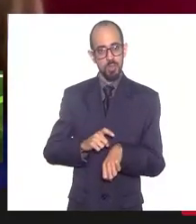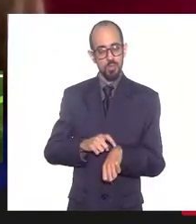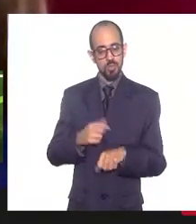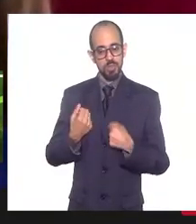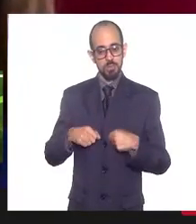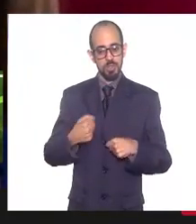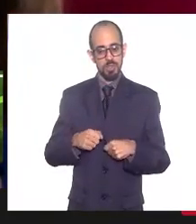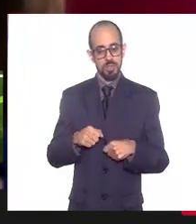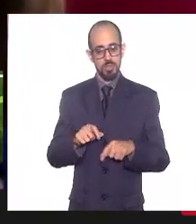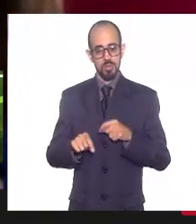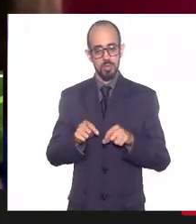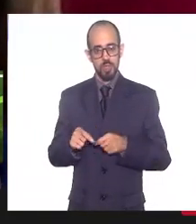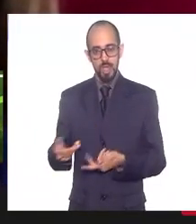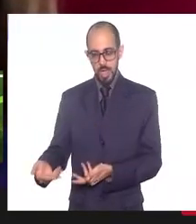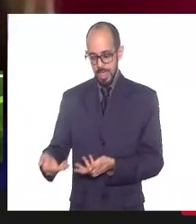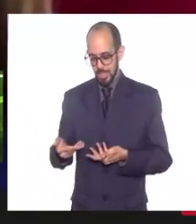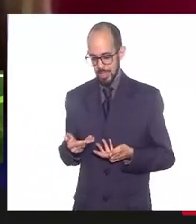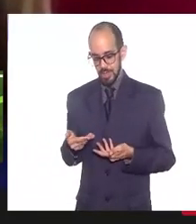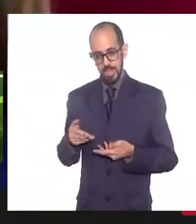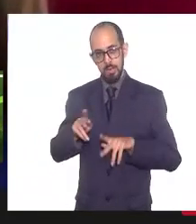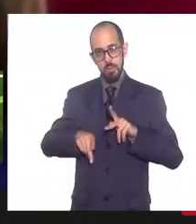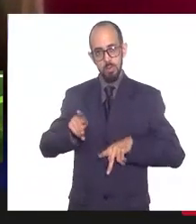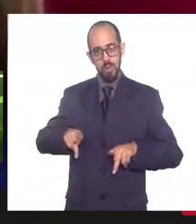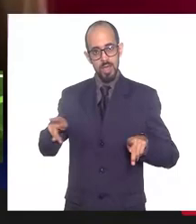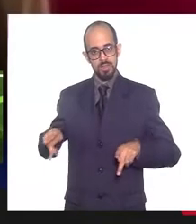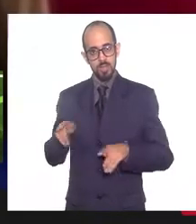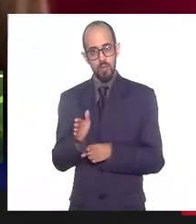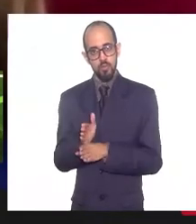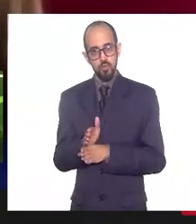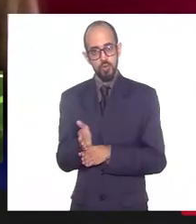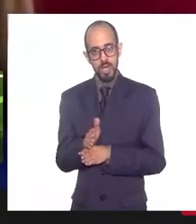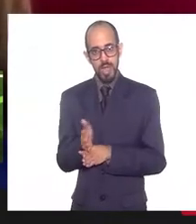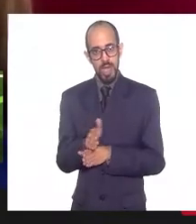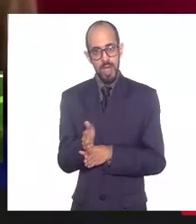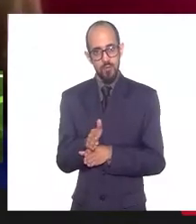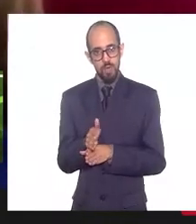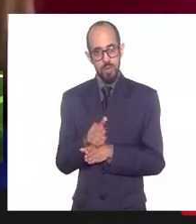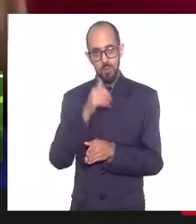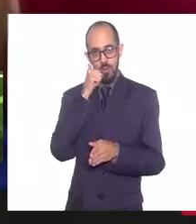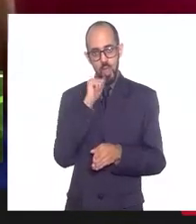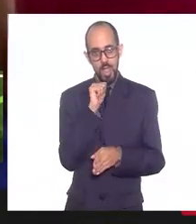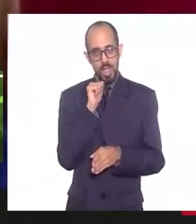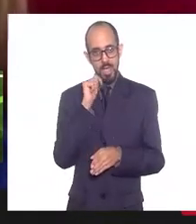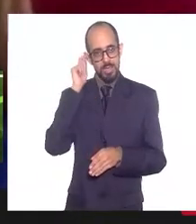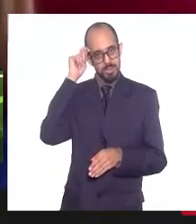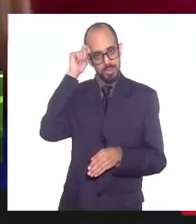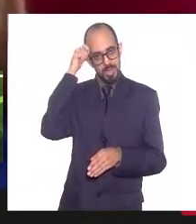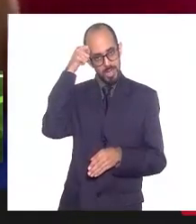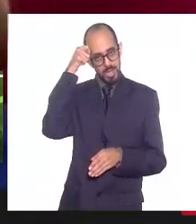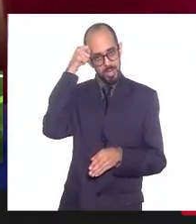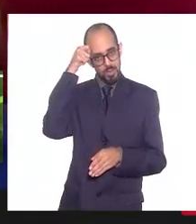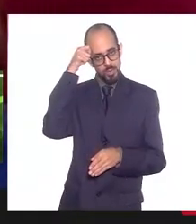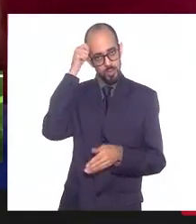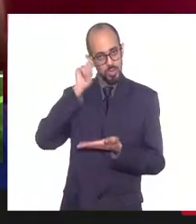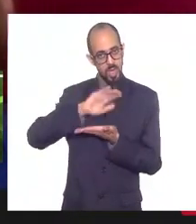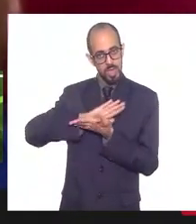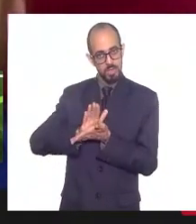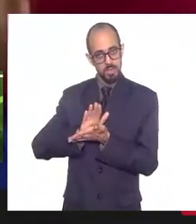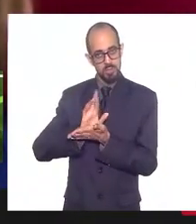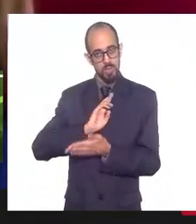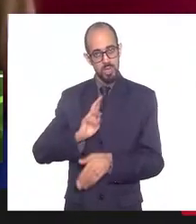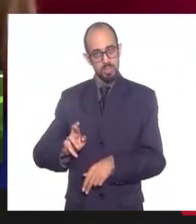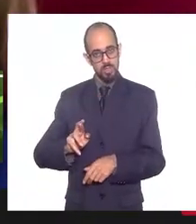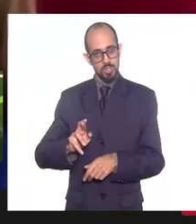tem para atender, né, população vulnerável, mulheres, negros, racismo